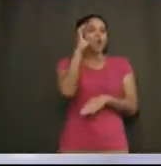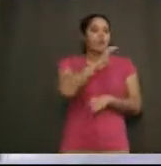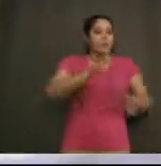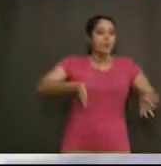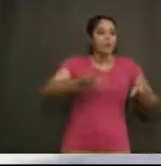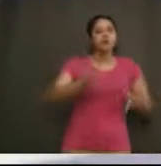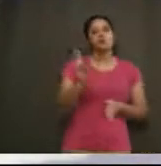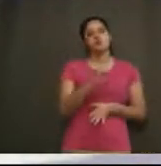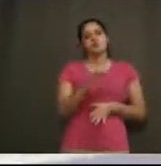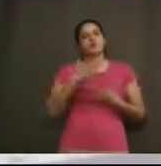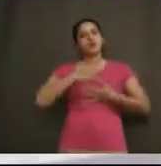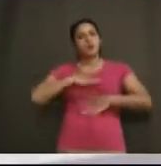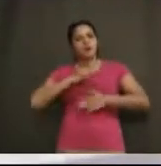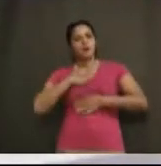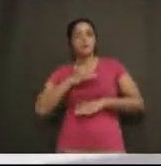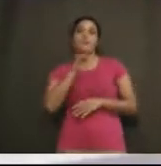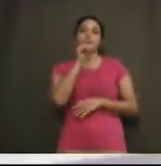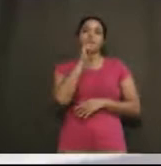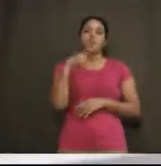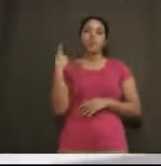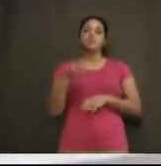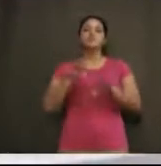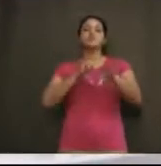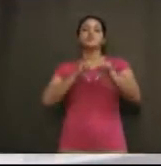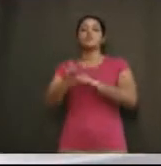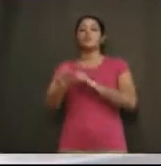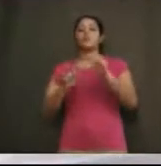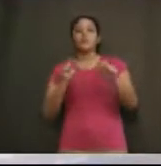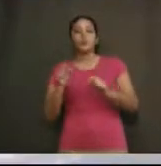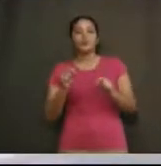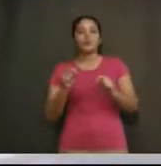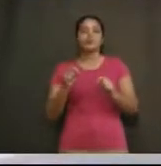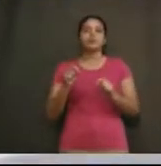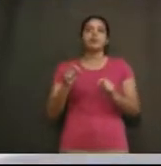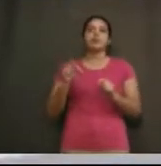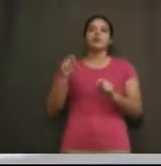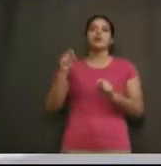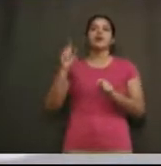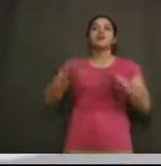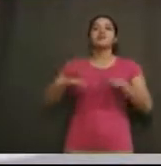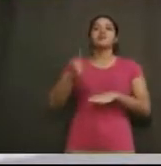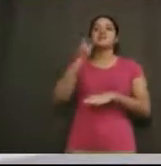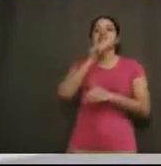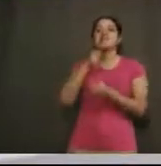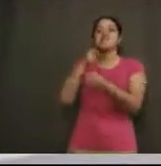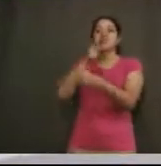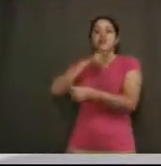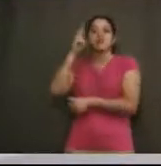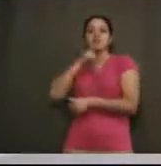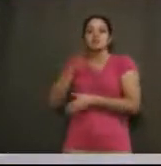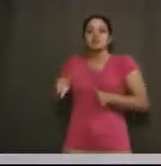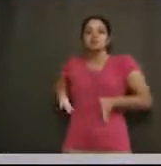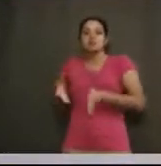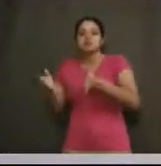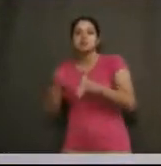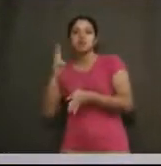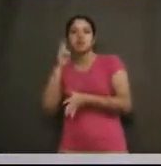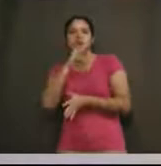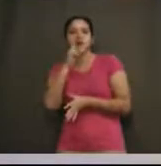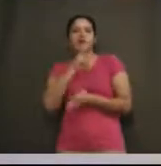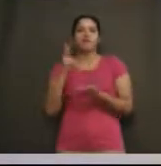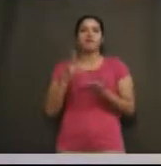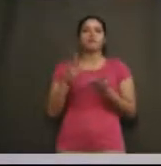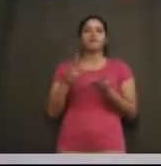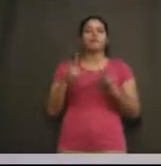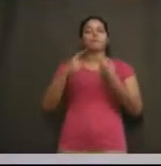dos vícios da nossa formação é a especialização precoce, prematura. Mas